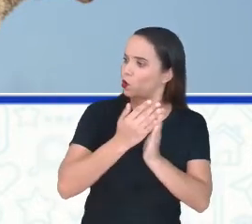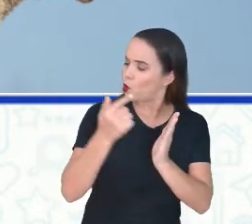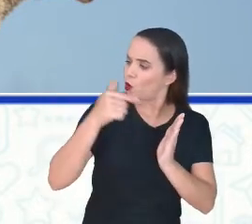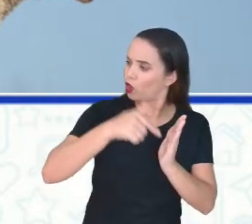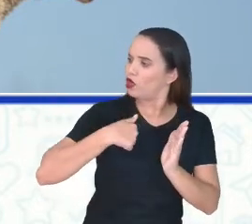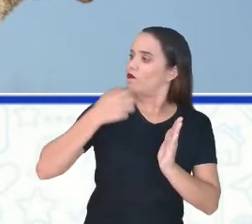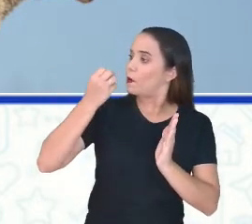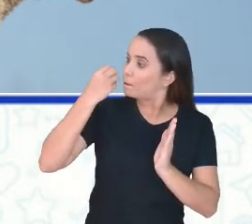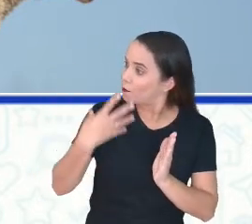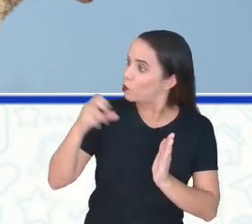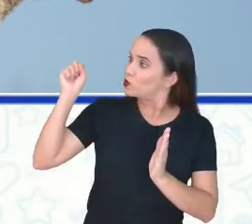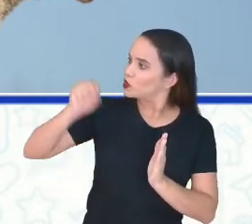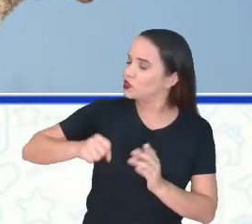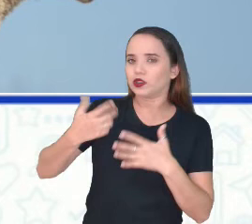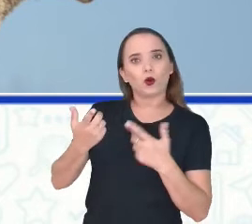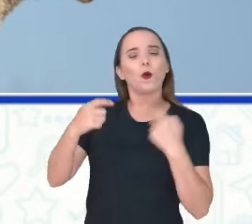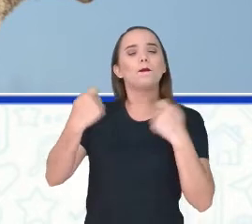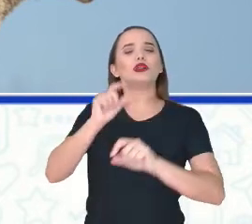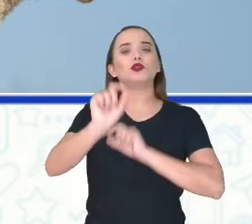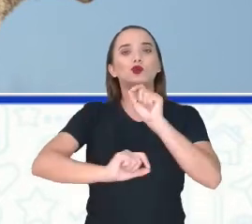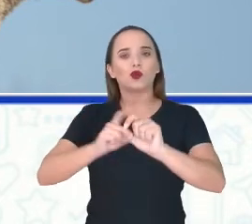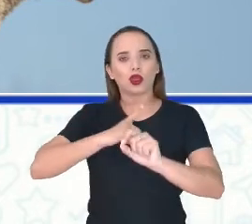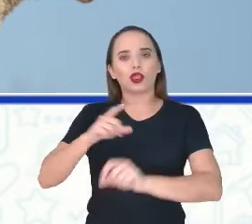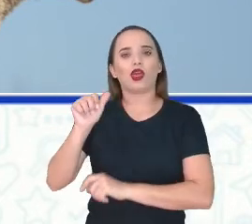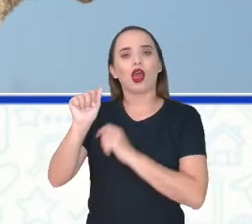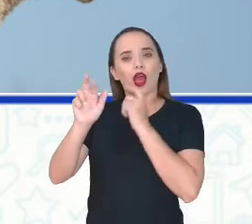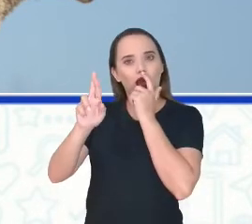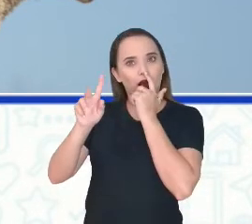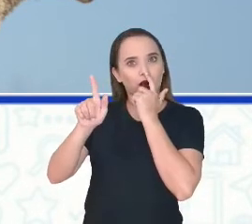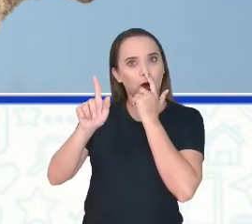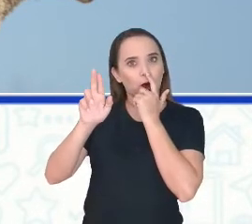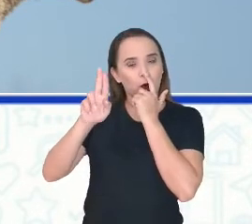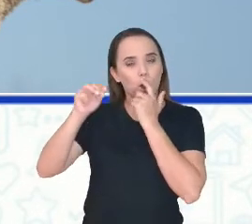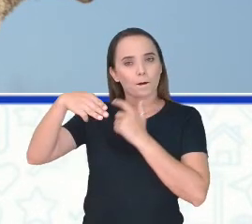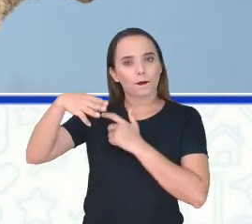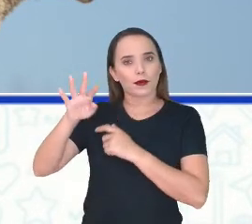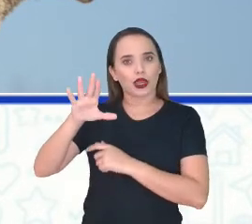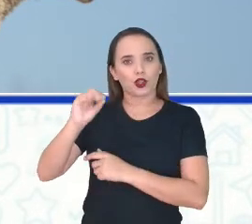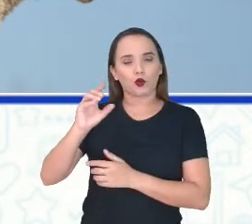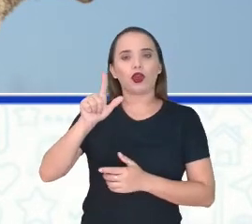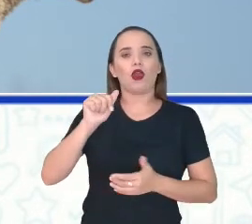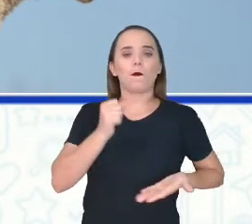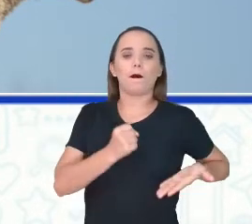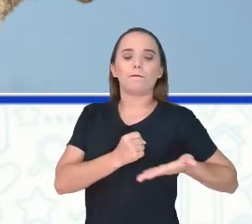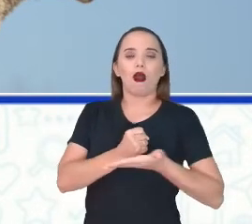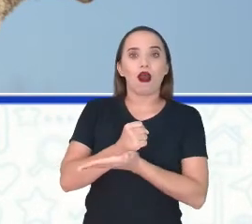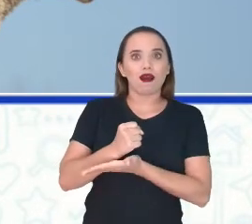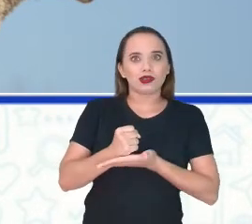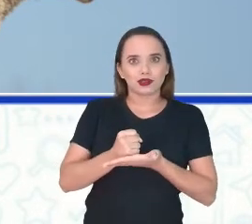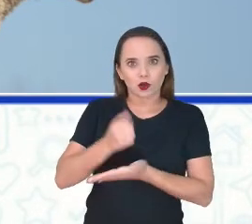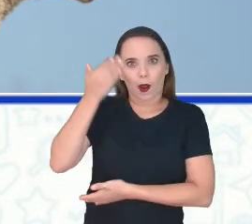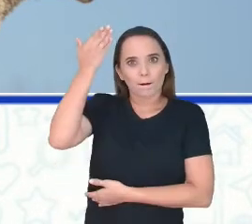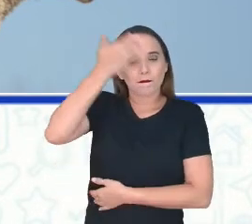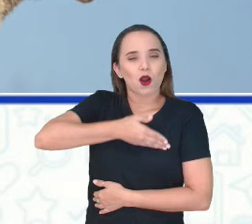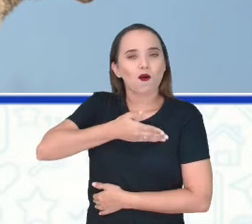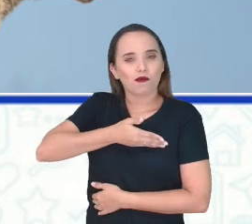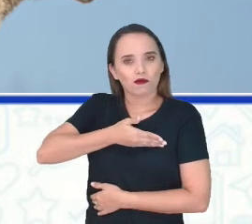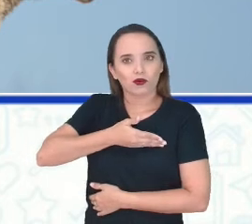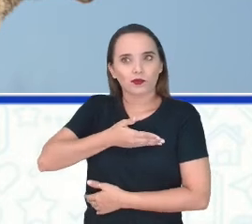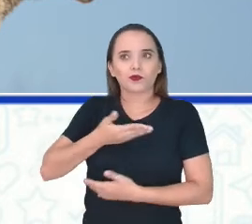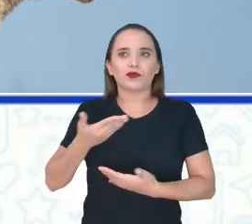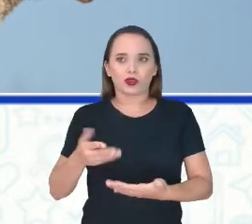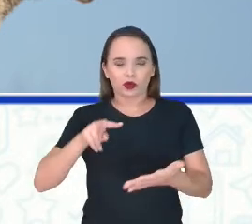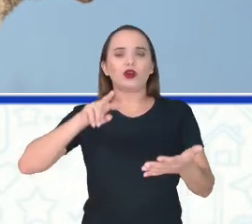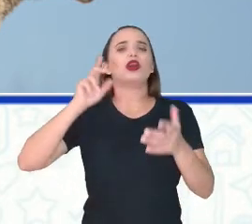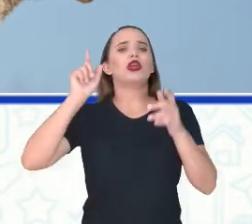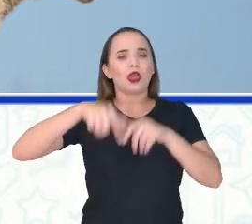precisa ser fundamentada. Tá? Ó, argumentos servem principalmente para provar alguma coisa,